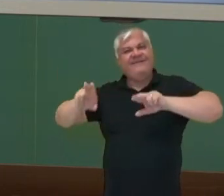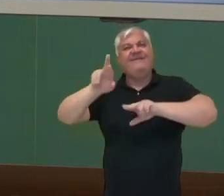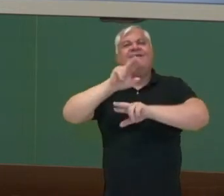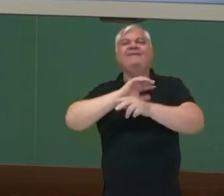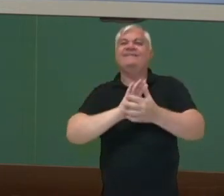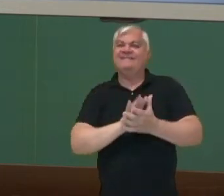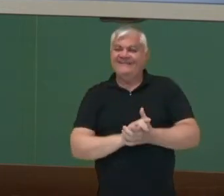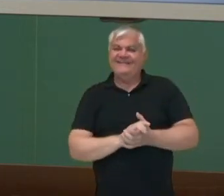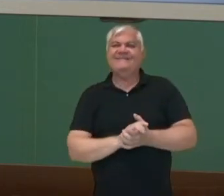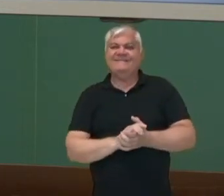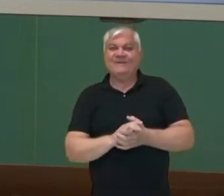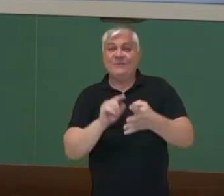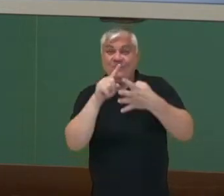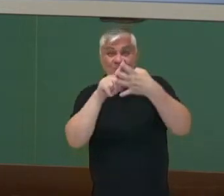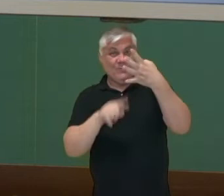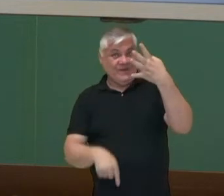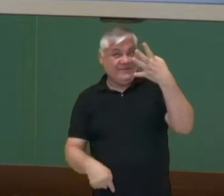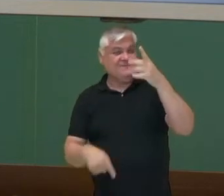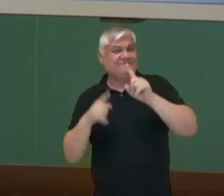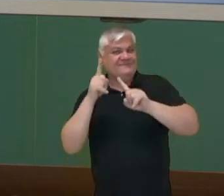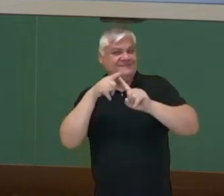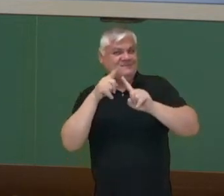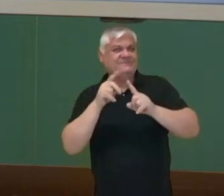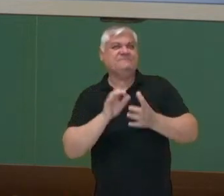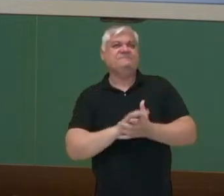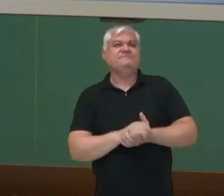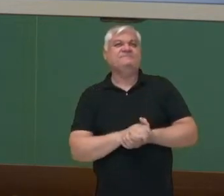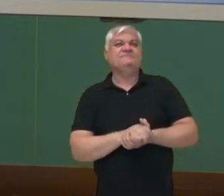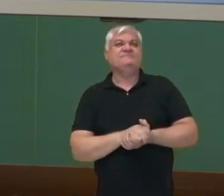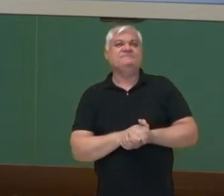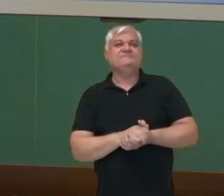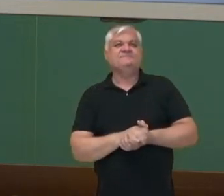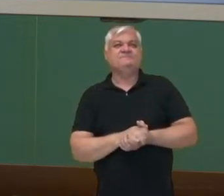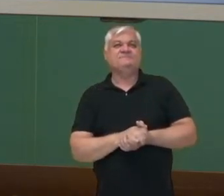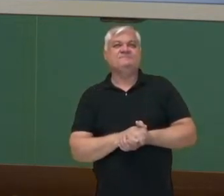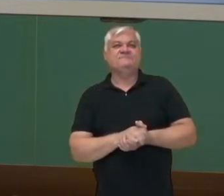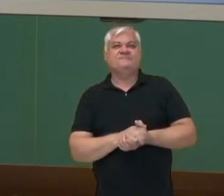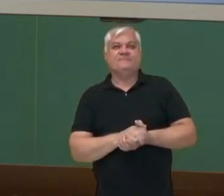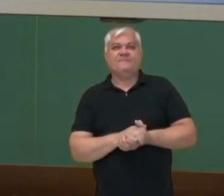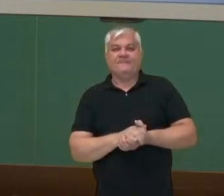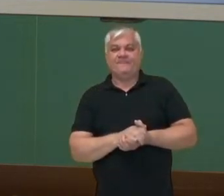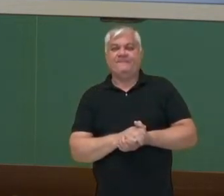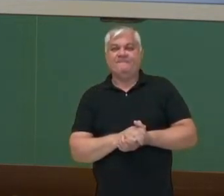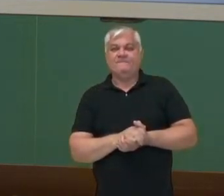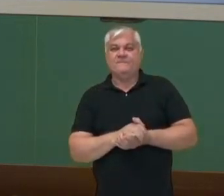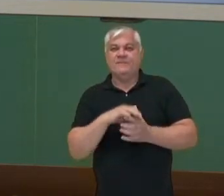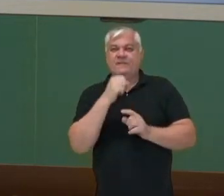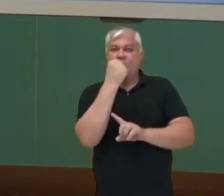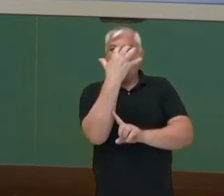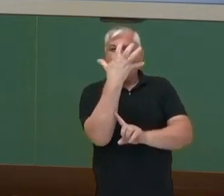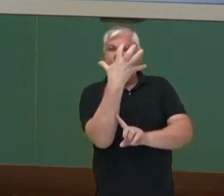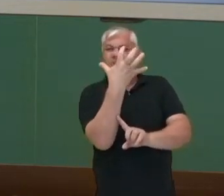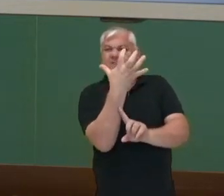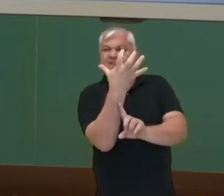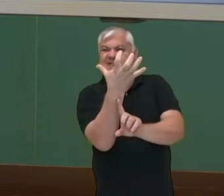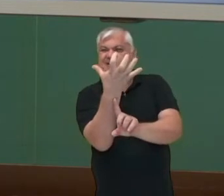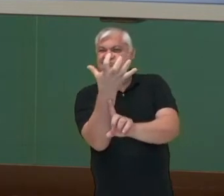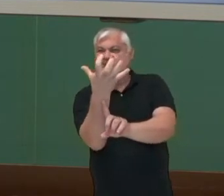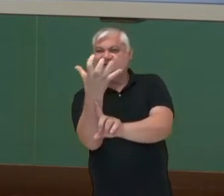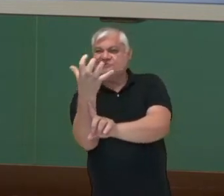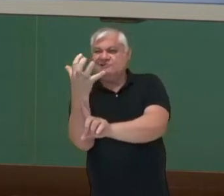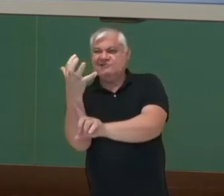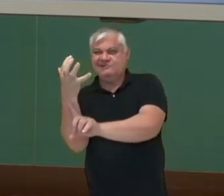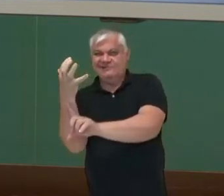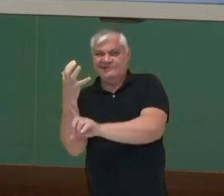muito grande, né? Considerando os tipos de vegetação. E aí aqui a gente divide então a caatinga, onde eu encontro, né?